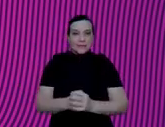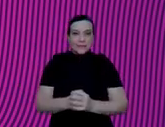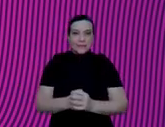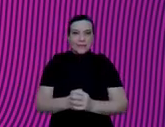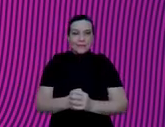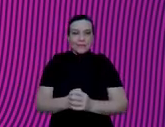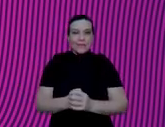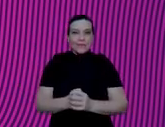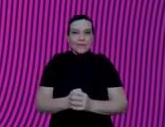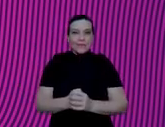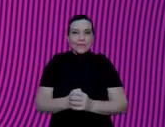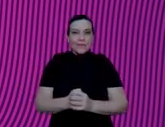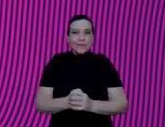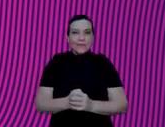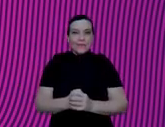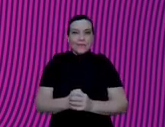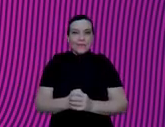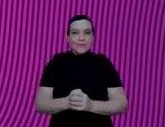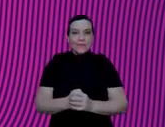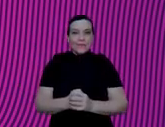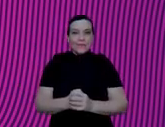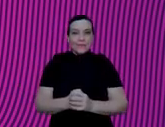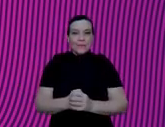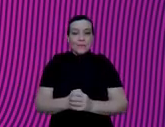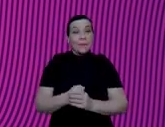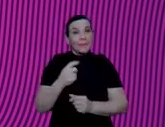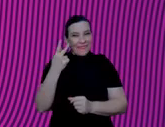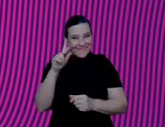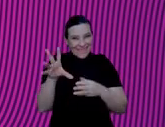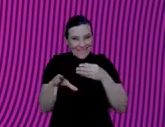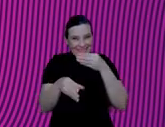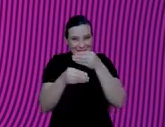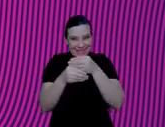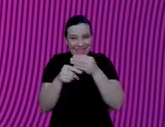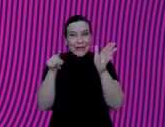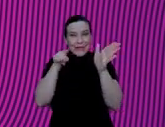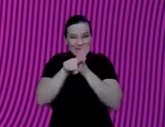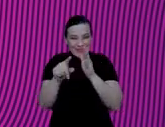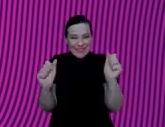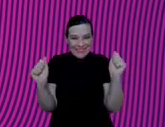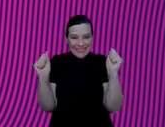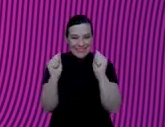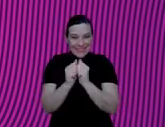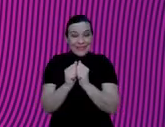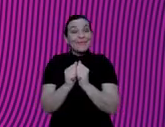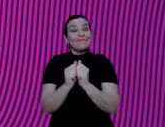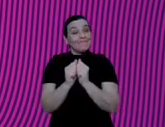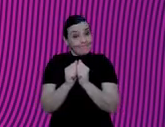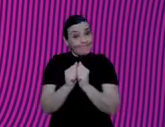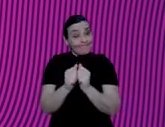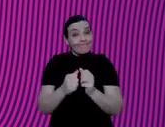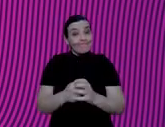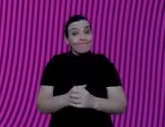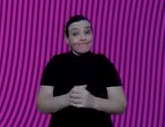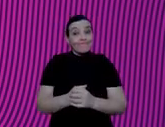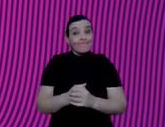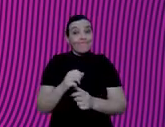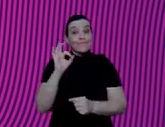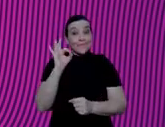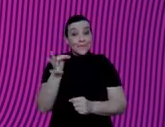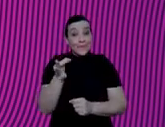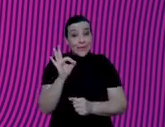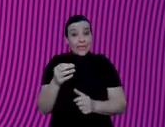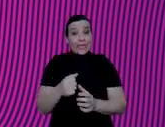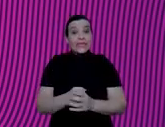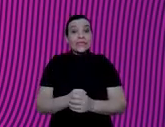João, eu vou juntar seu comentário com a sua pergunta, porque eu acho que ele vai nessa direção, né? Eu